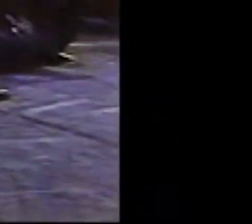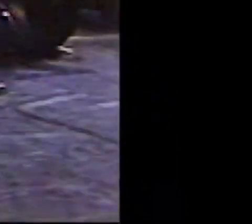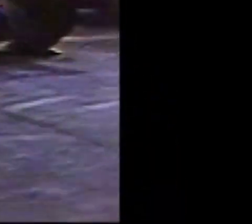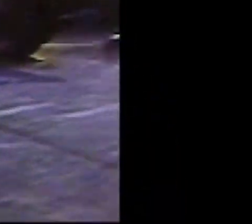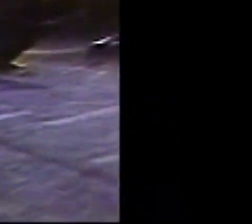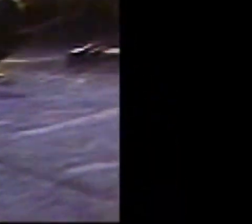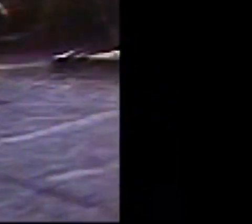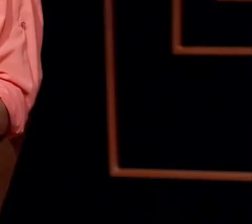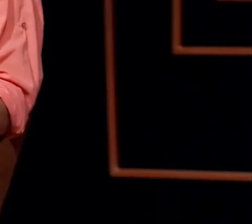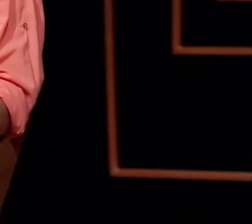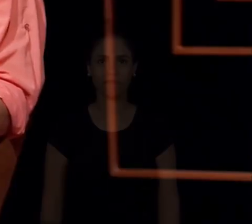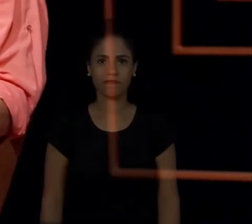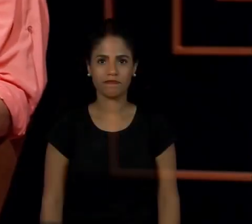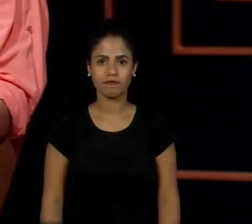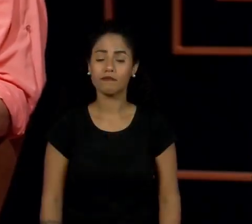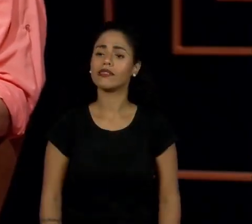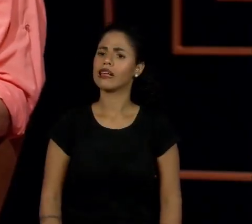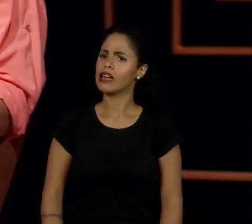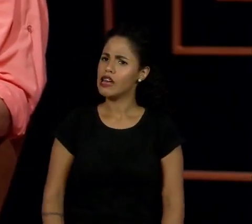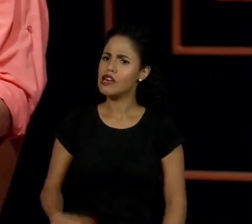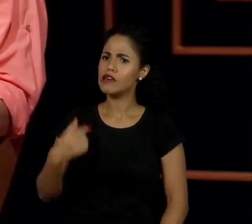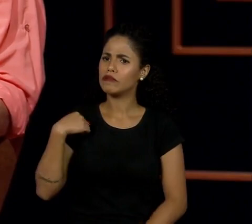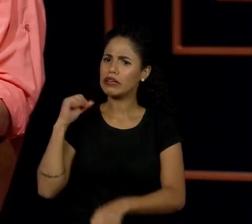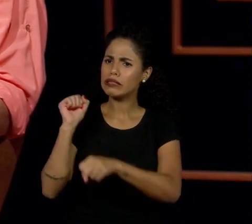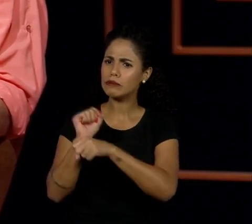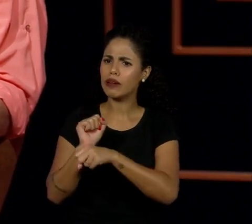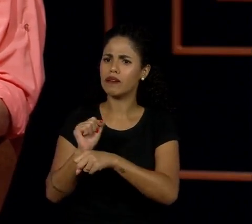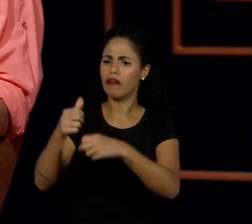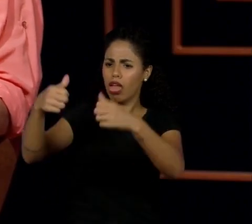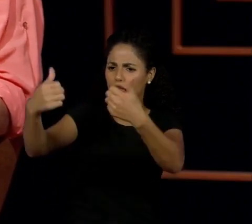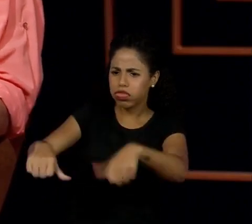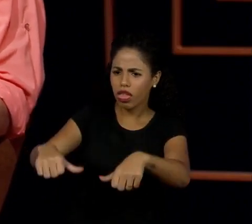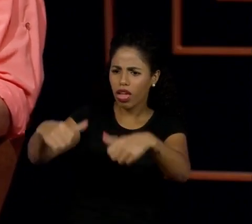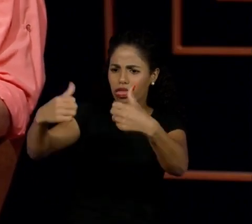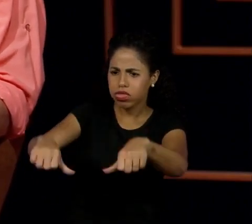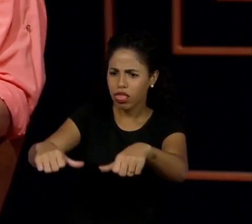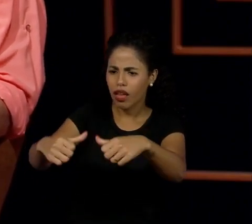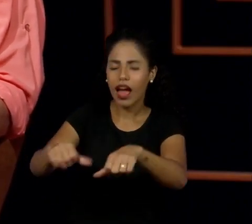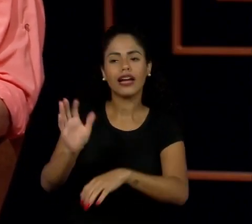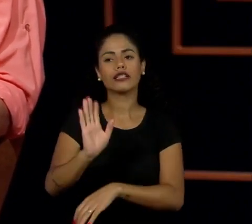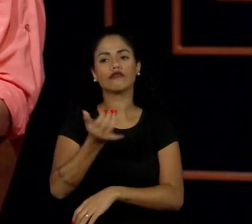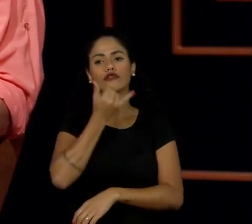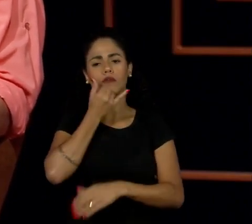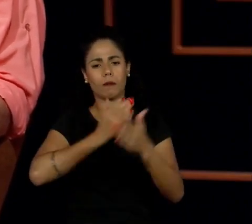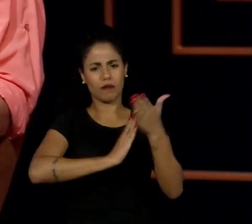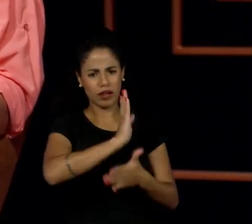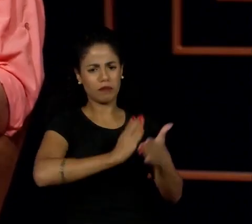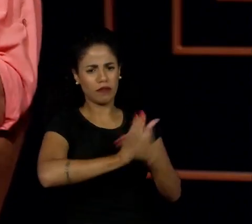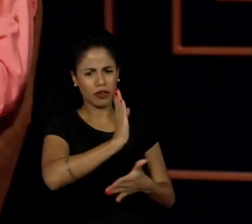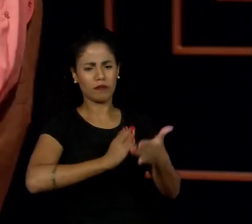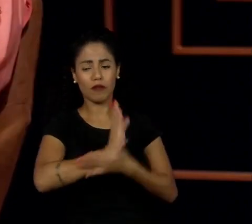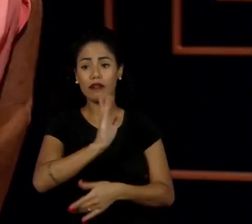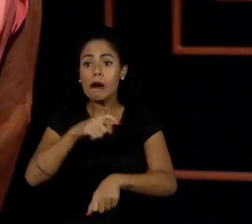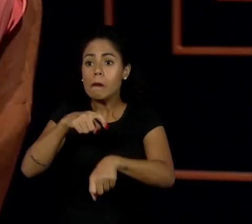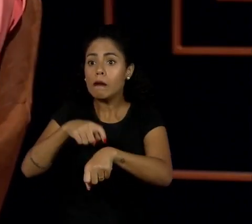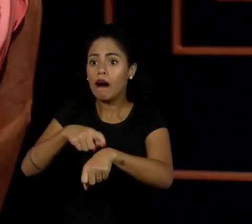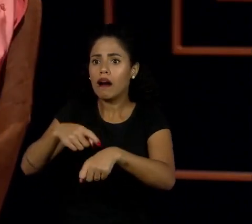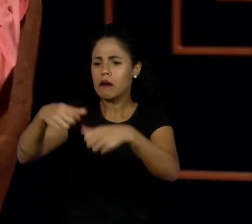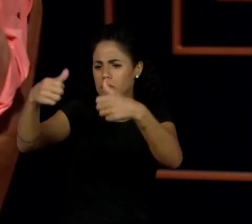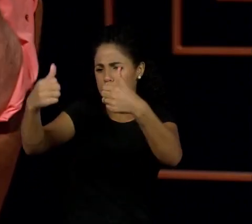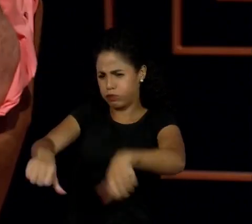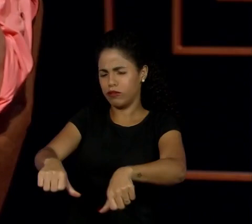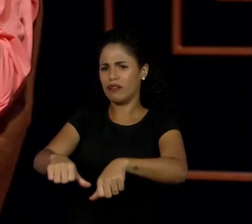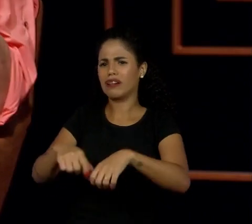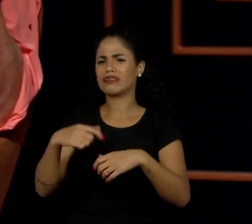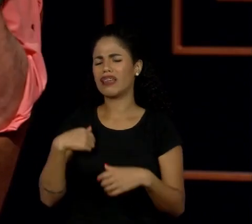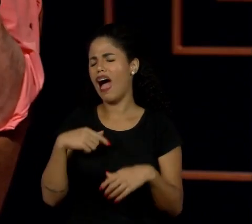Eu fiquei de stand-by, eu fui sendo reprovado. Aliás, fui sendo aprovado, até que eu fui reprovado. Eu falei, eu não vou fazer